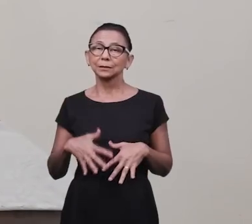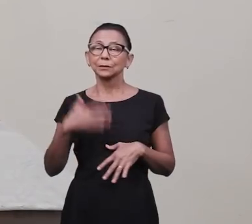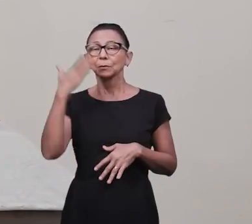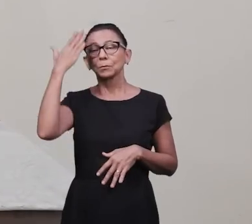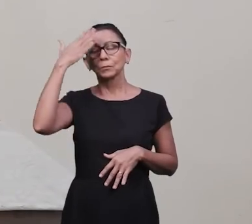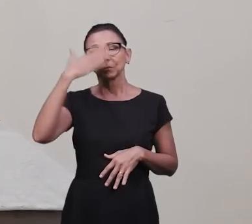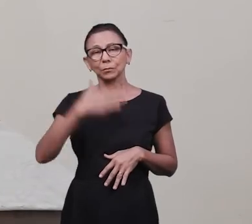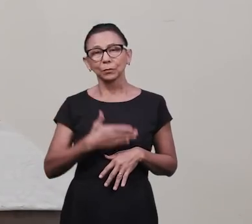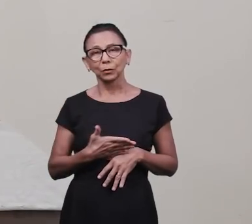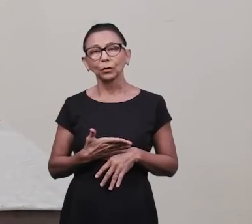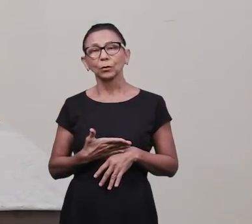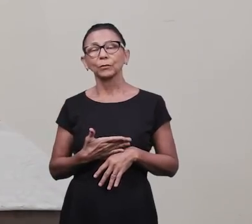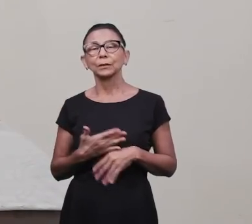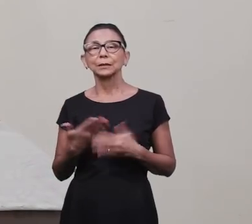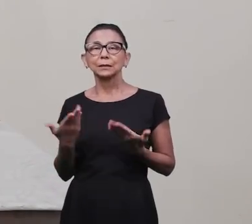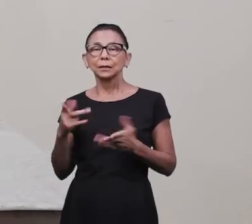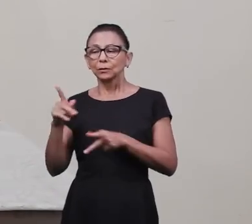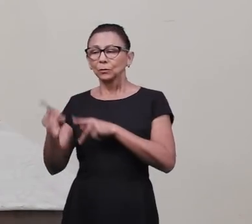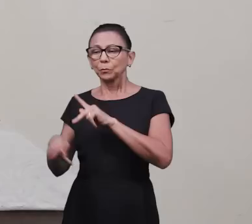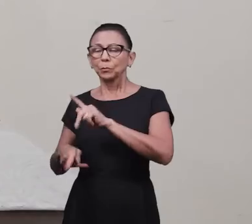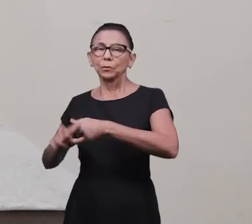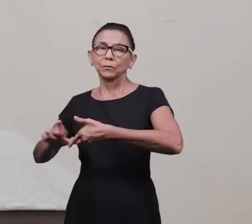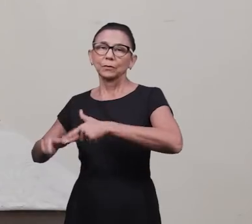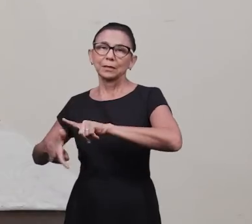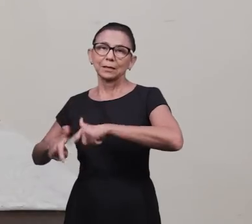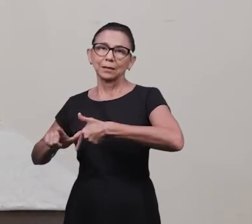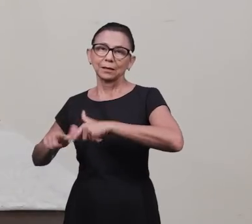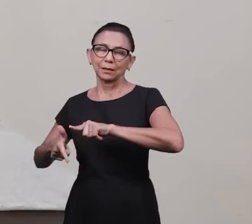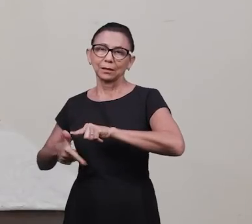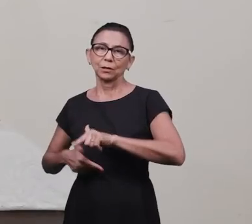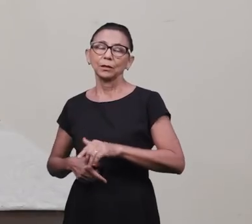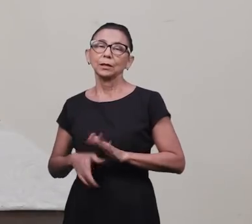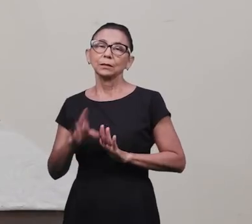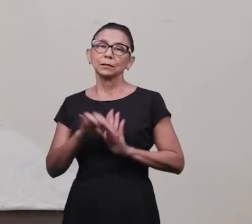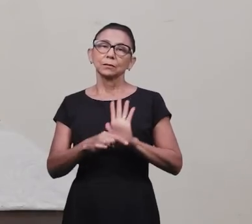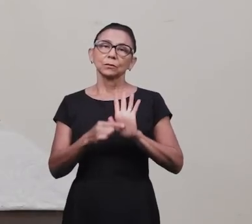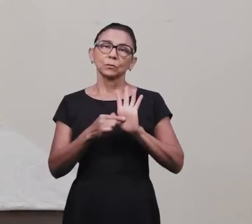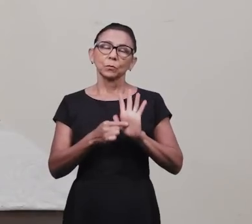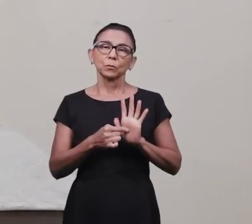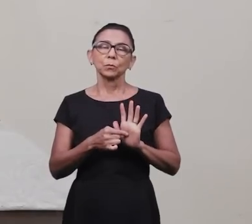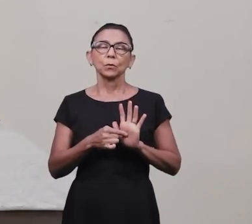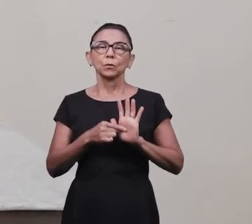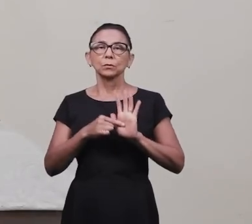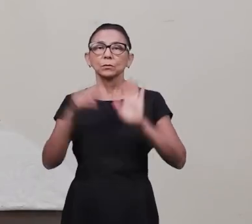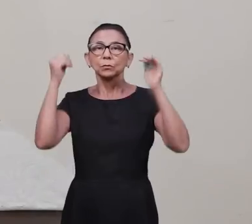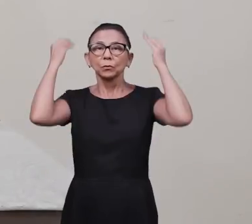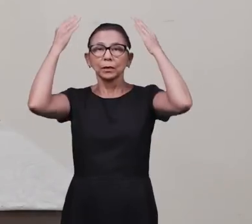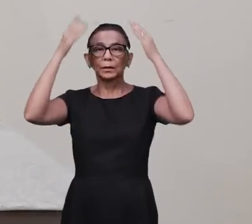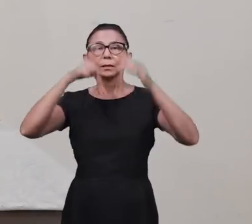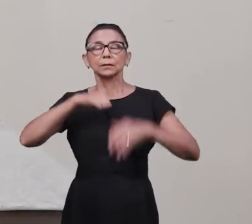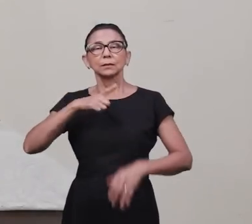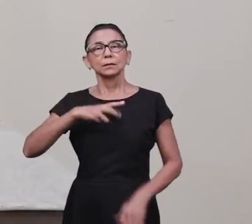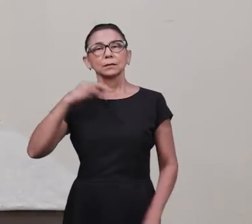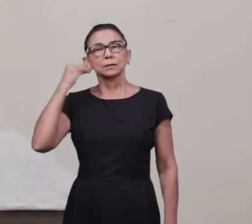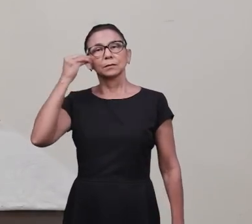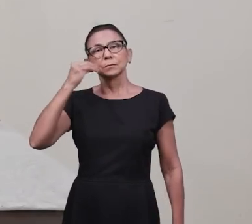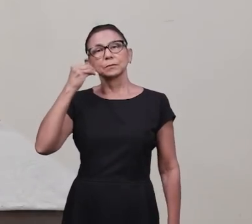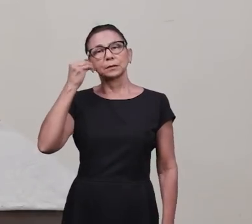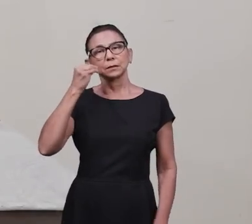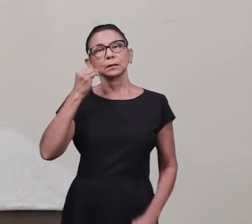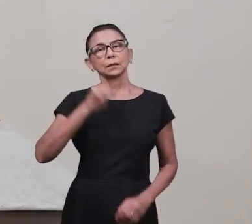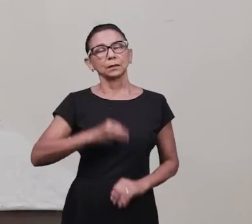na vida do povo de Israel, especialmente aqui, uma experiência vivida pelo rei Ezequias. A Bíblia